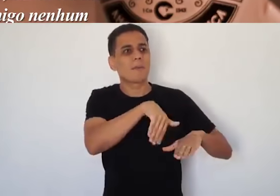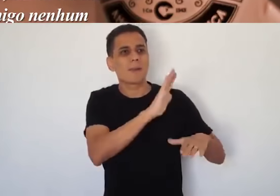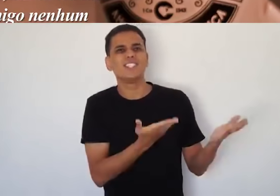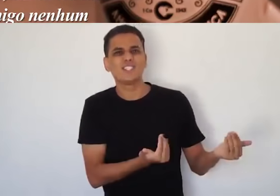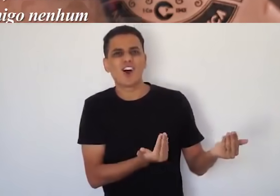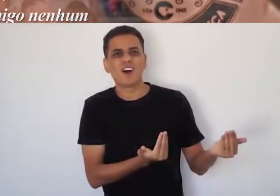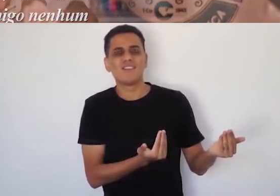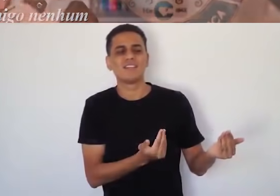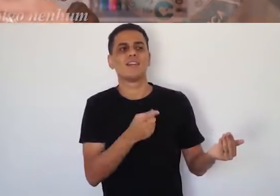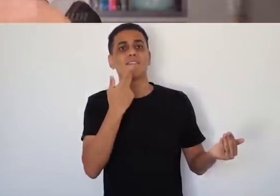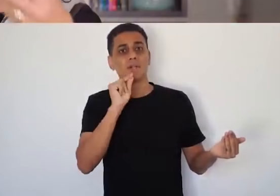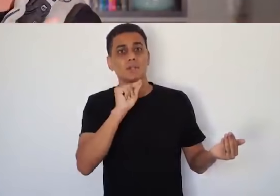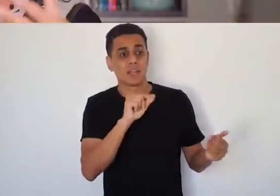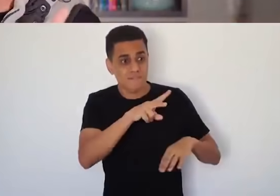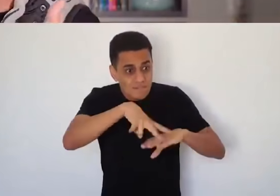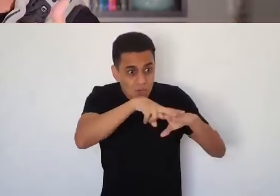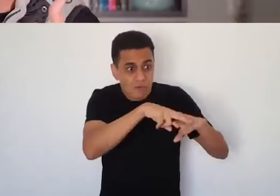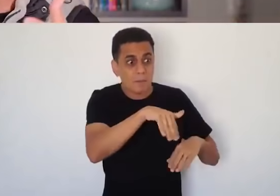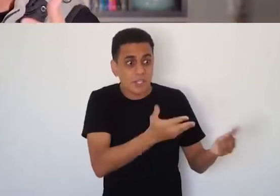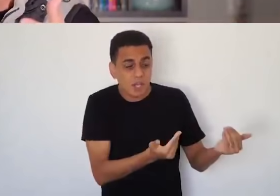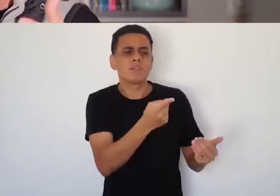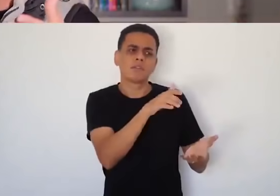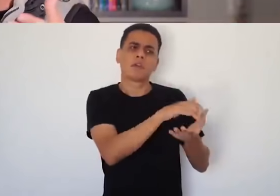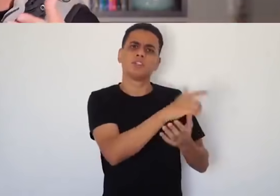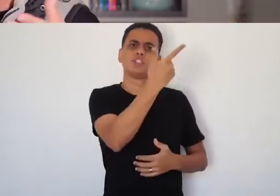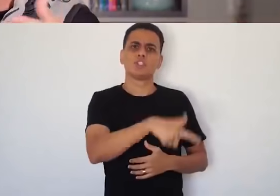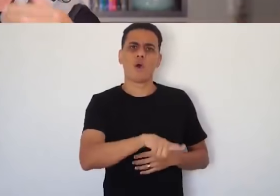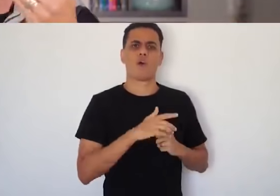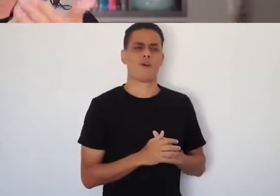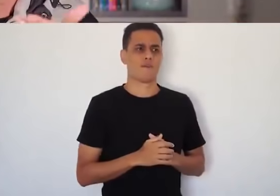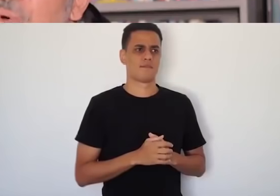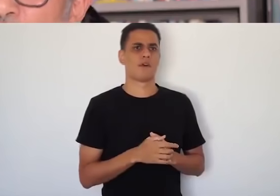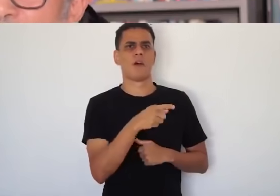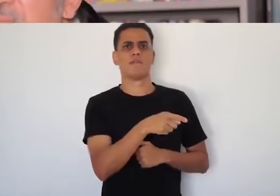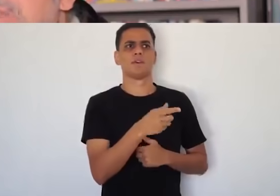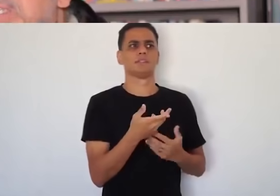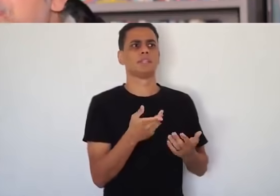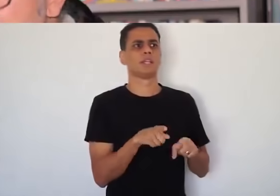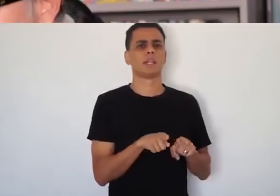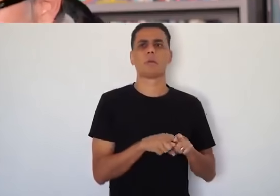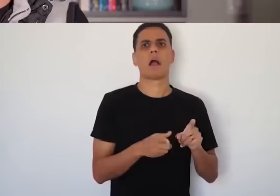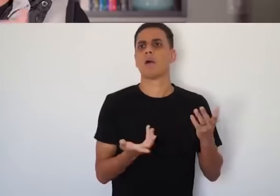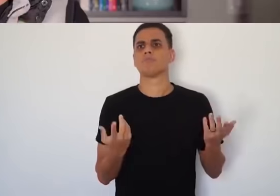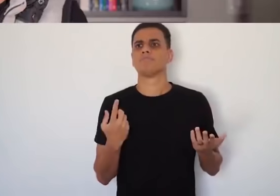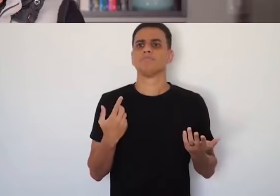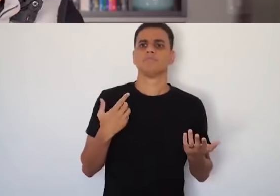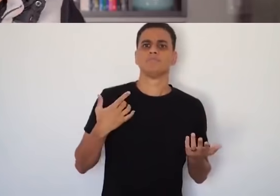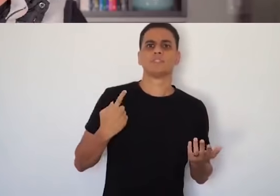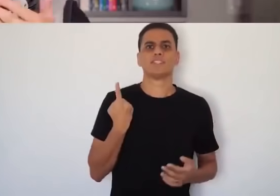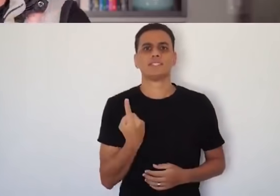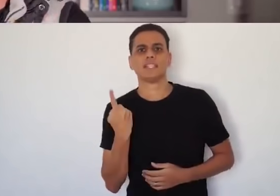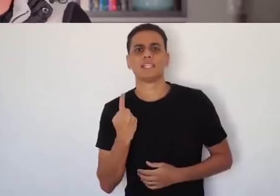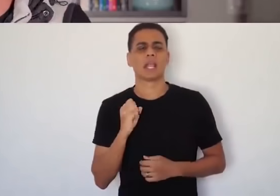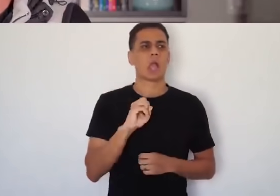Ou seja, ratificando e confirmando que você, homem, você, mulher, Deus nos chama